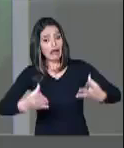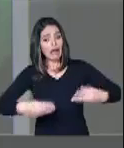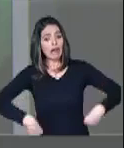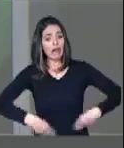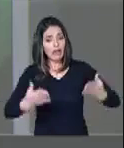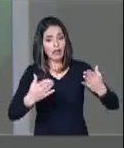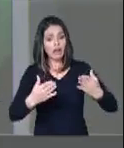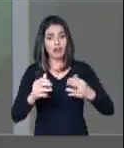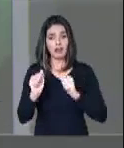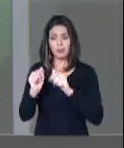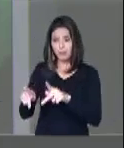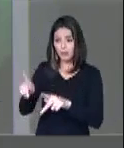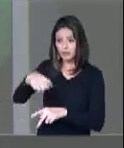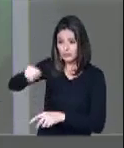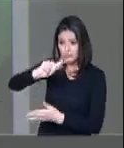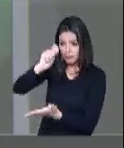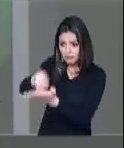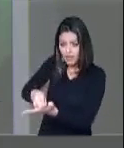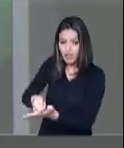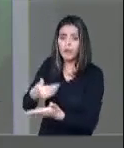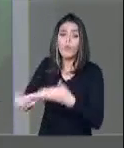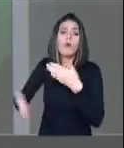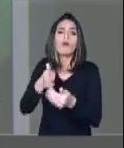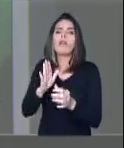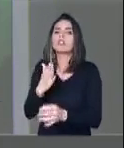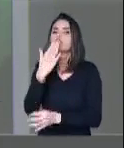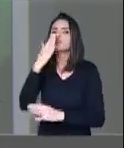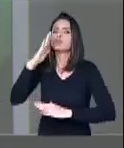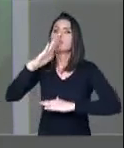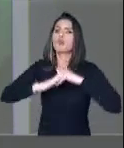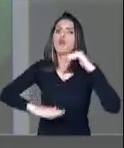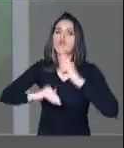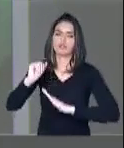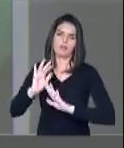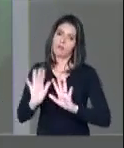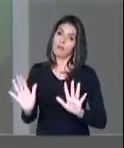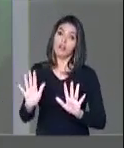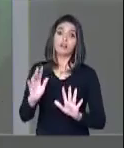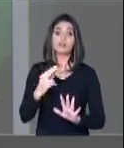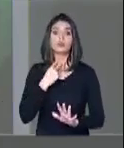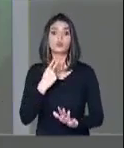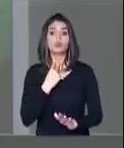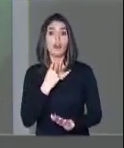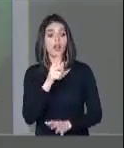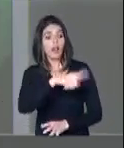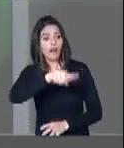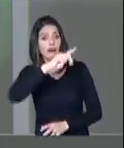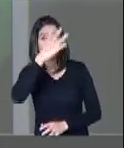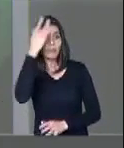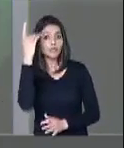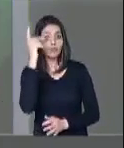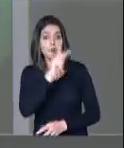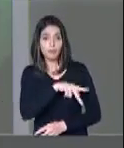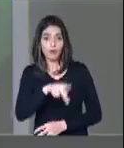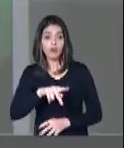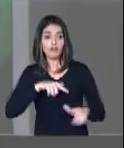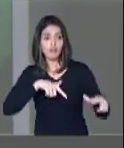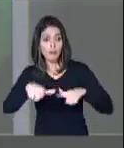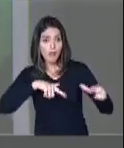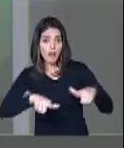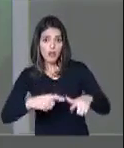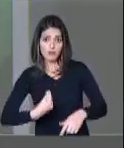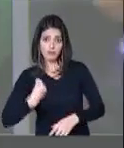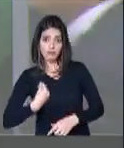dinheiro com aposentados, de qualquer categoria, de qualquer natureza, não teremos mais dinheiro para a